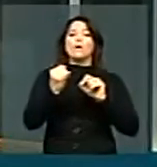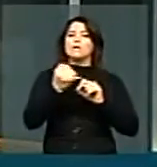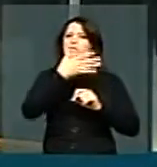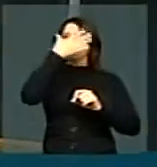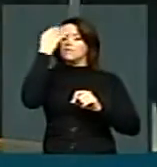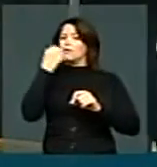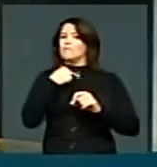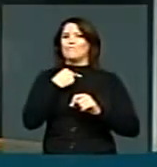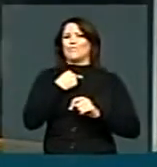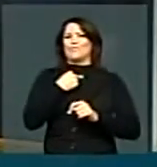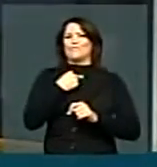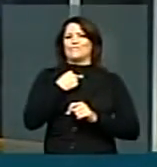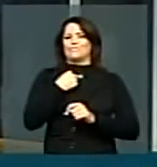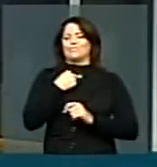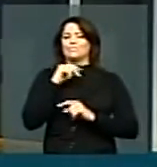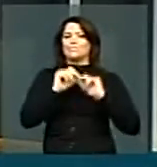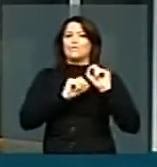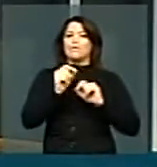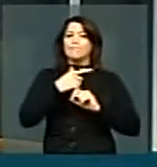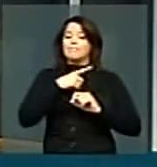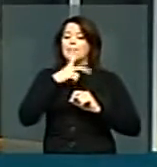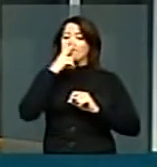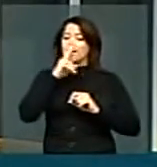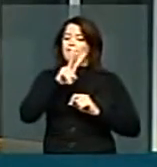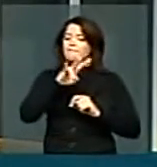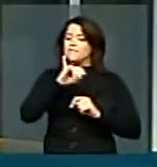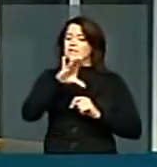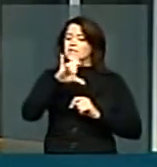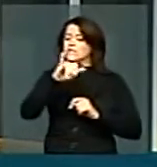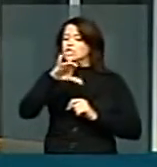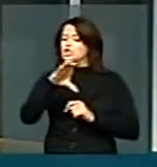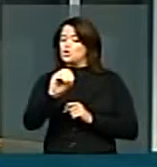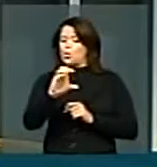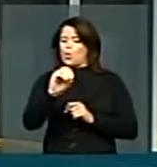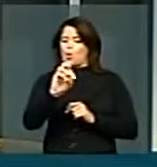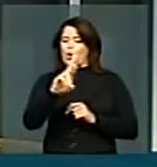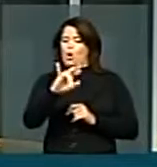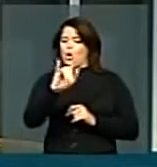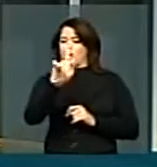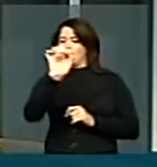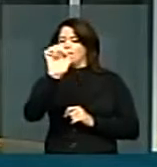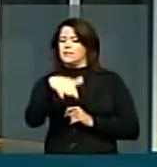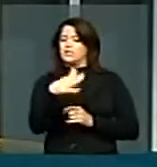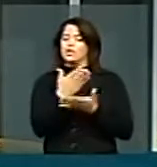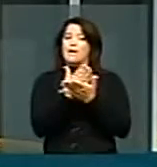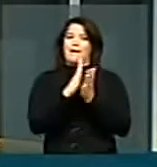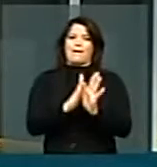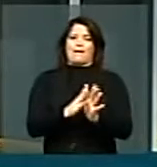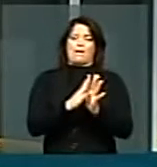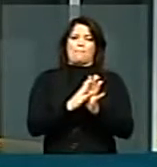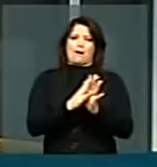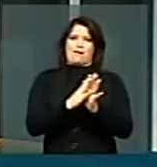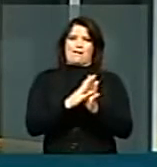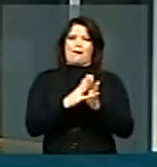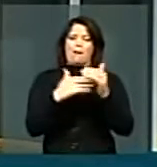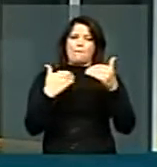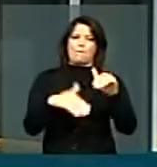de colocar, é que existe um vício de origem nessa proposta do fim do exame da